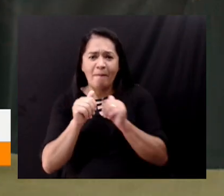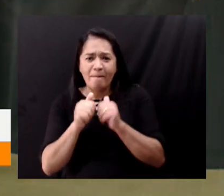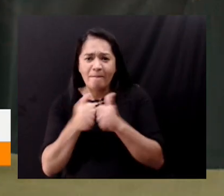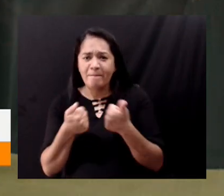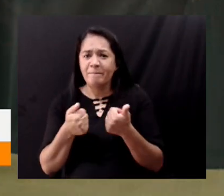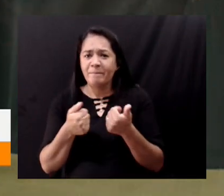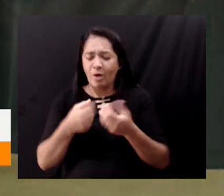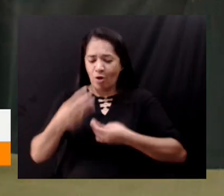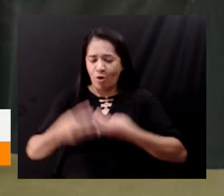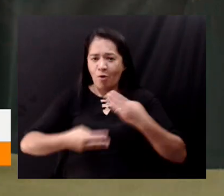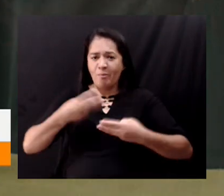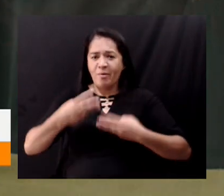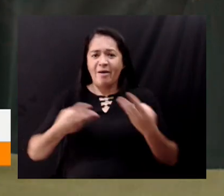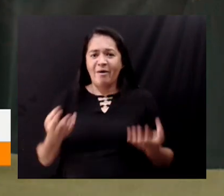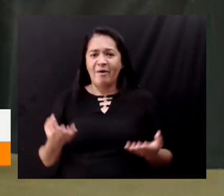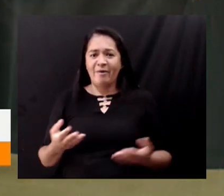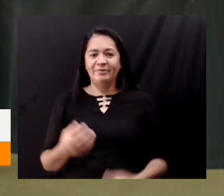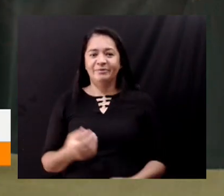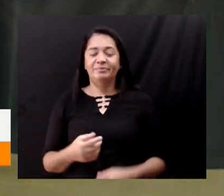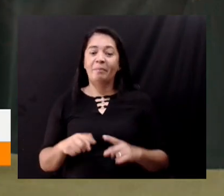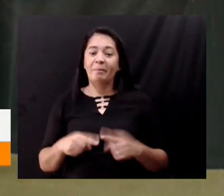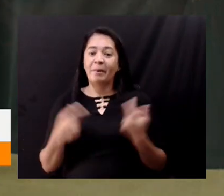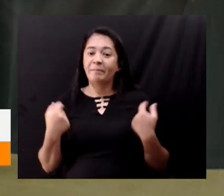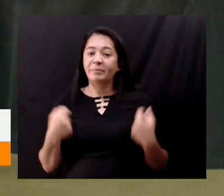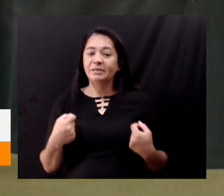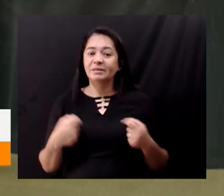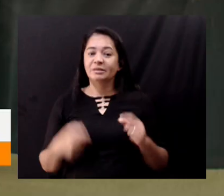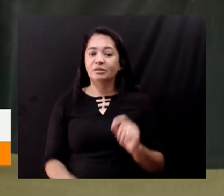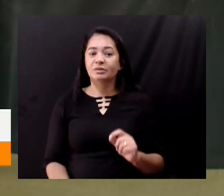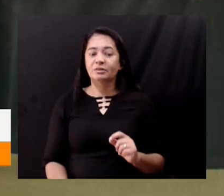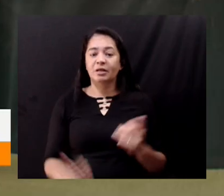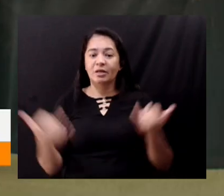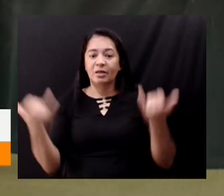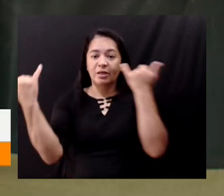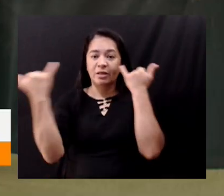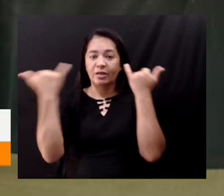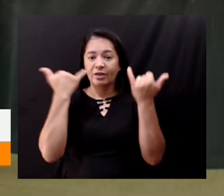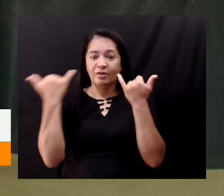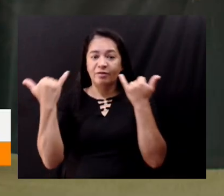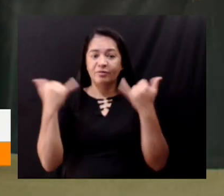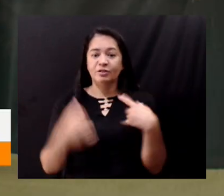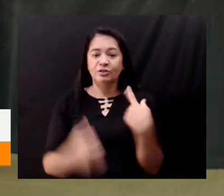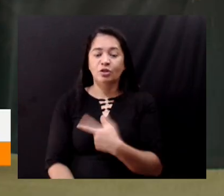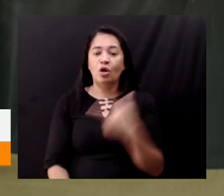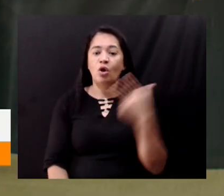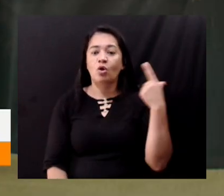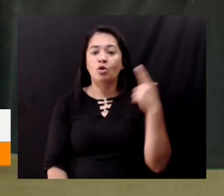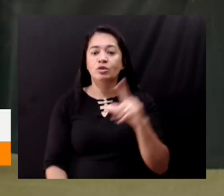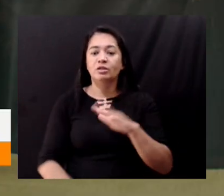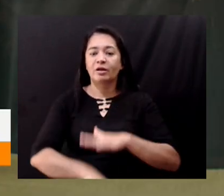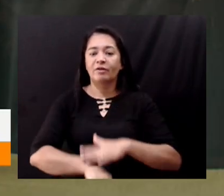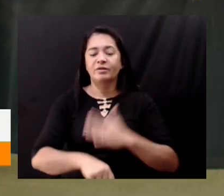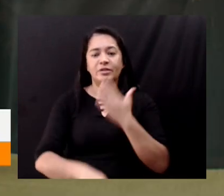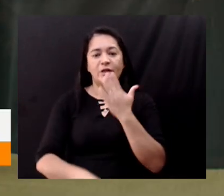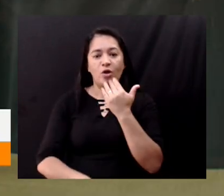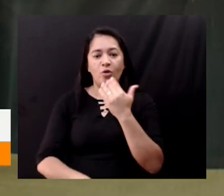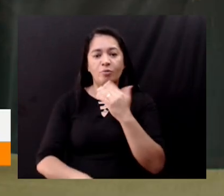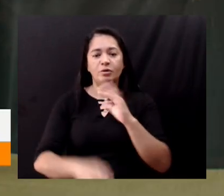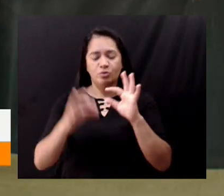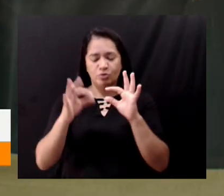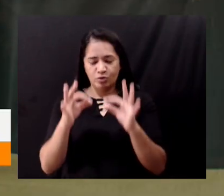gente precisa, assim, de informações para que a gente possa fazer a nossa alimentação de forma moderada, de forma